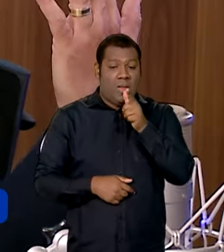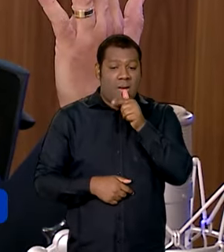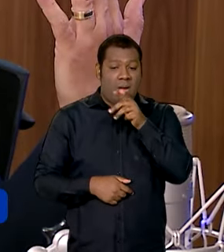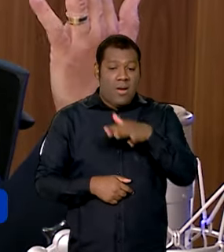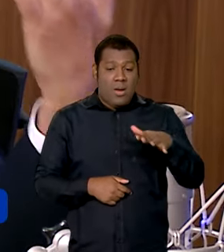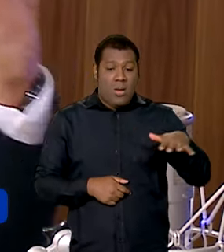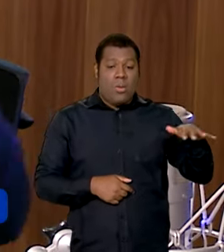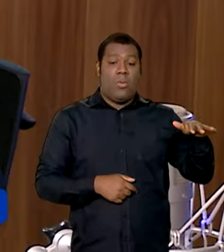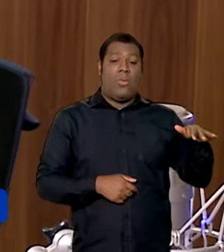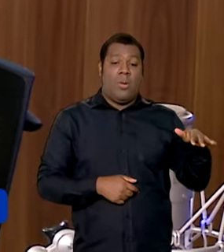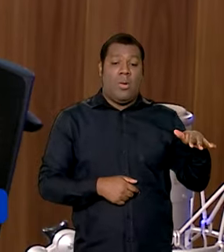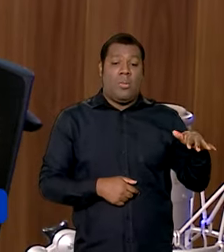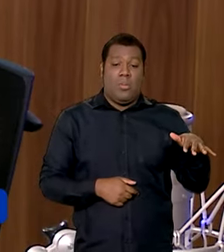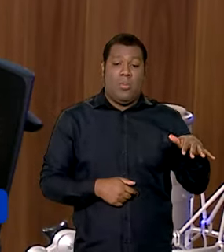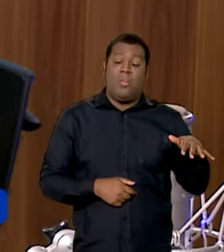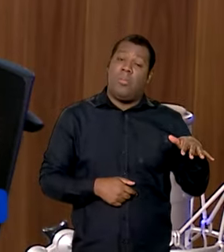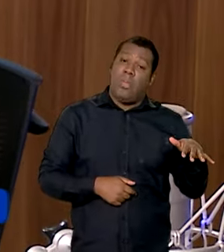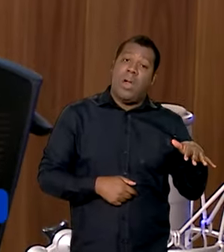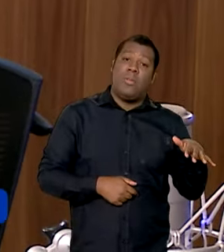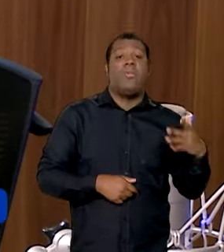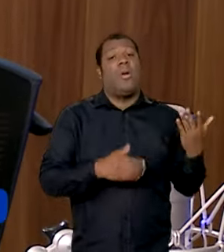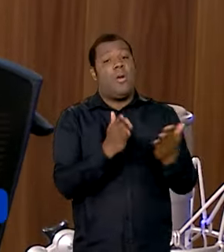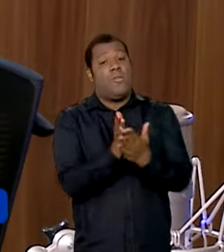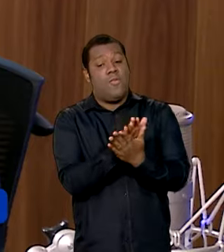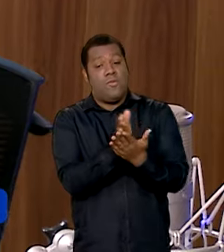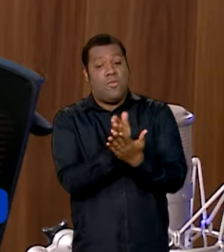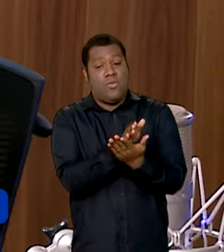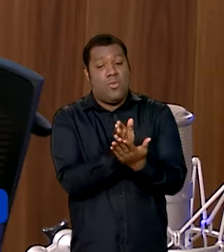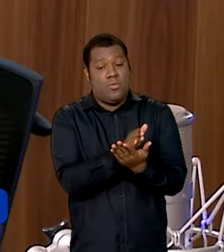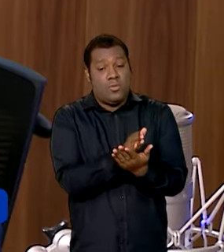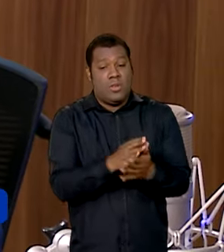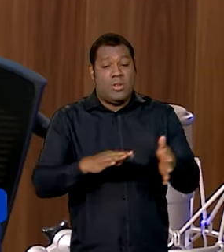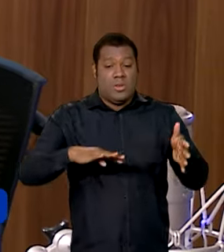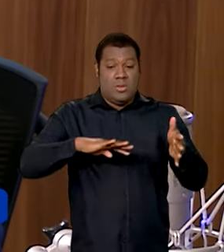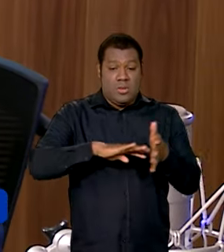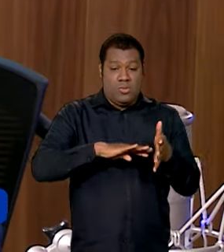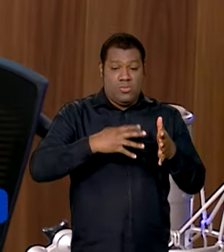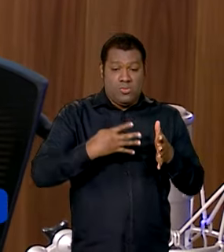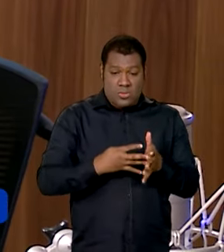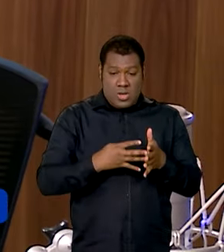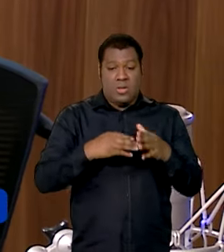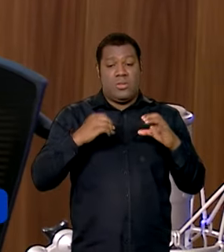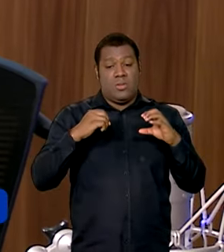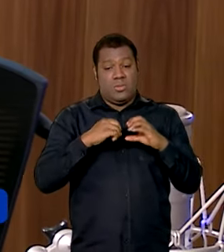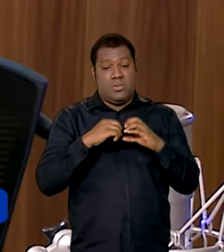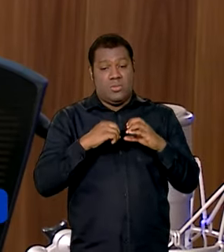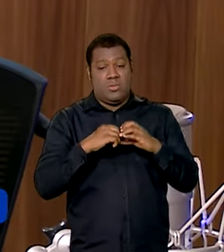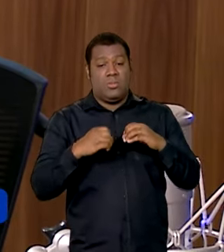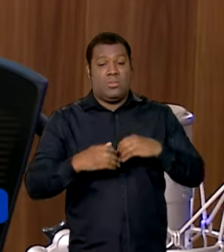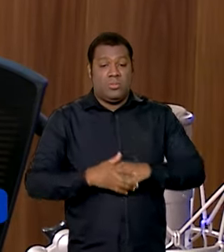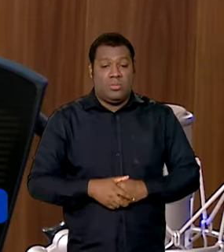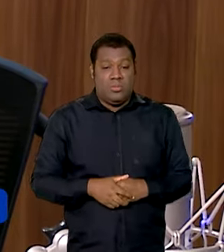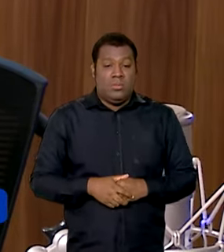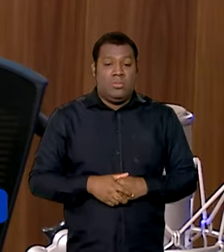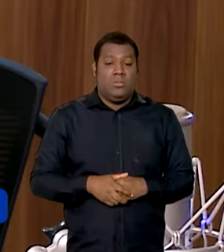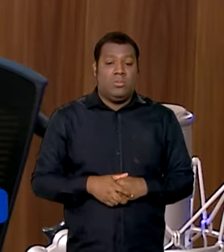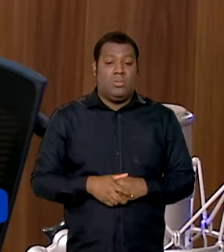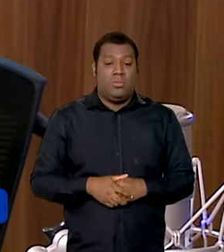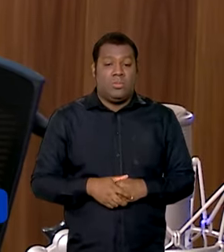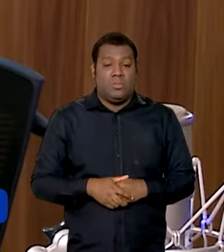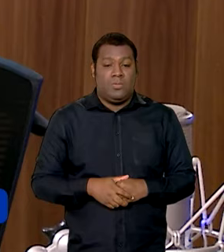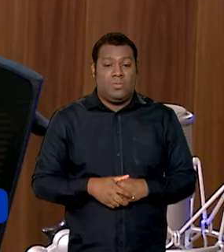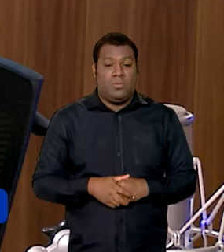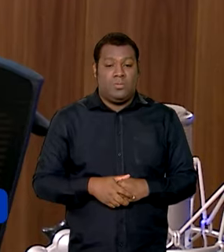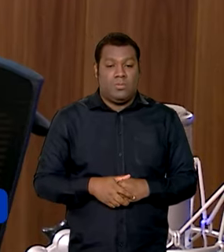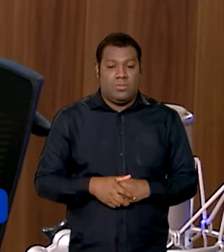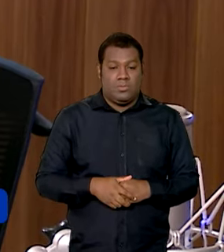o Sudeste o centrooeste né E tem mais a do Rio Grande do Sul então três rotas Ou seja majoritariamente